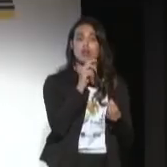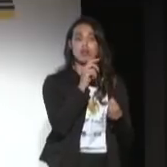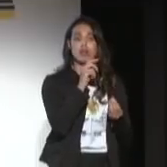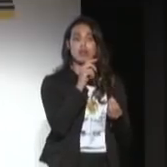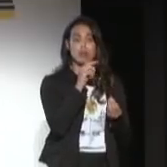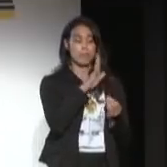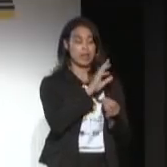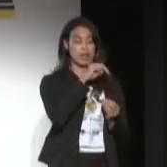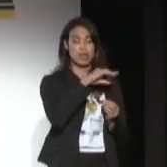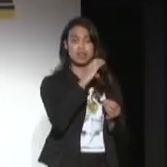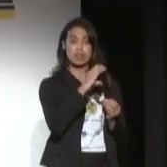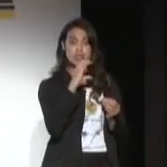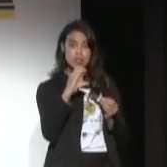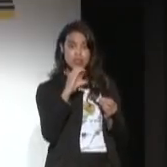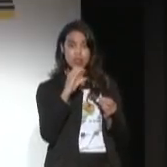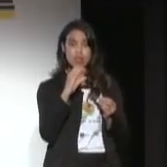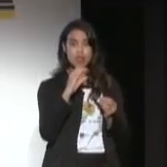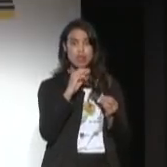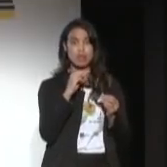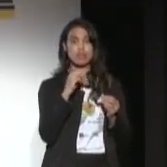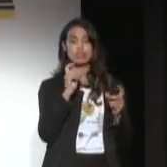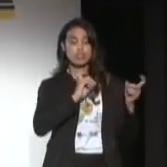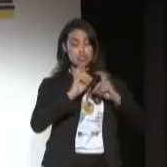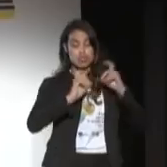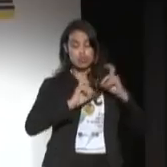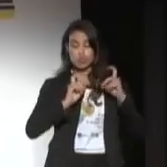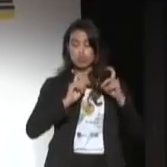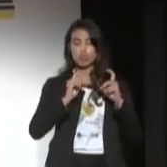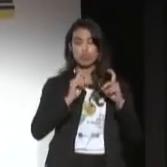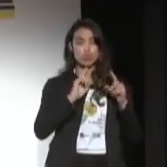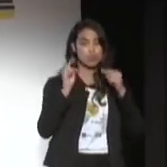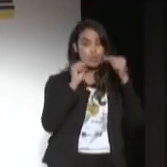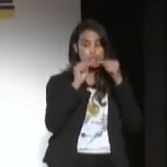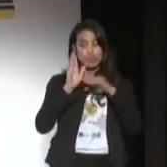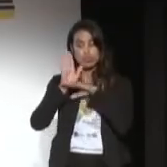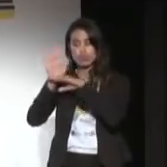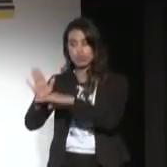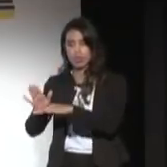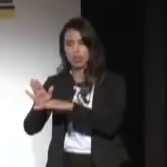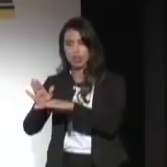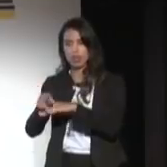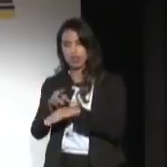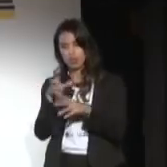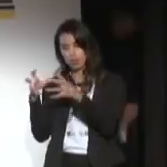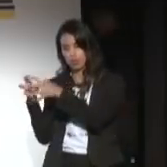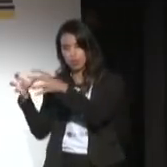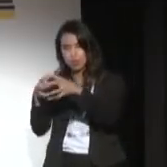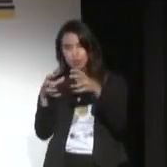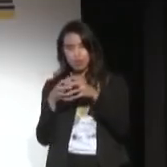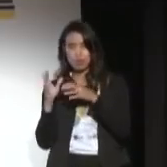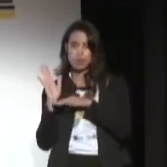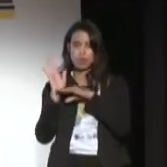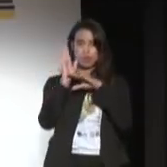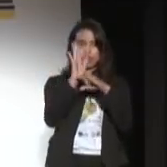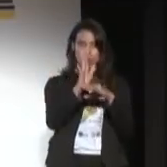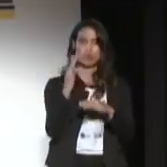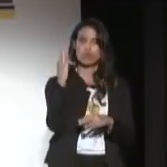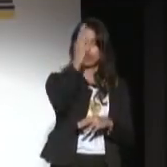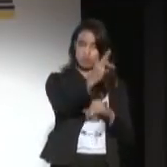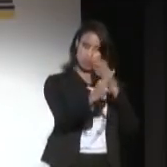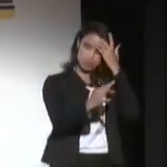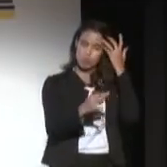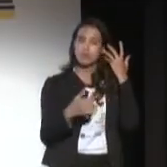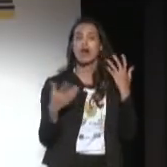sairão da escola para fazerem parte do nosso futuro. Outra questão que é falar de pessoas, eu trouxe para vocês justamente um caderno de uma